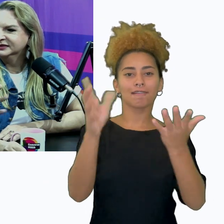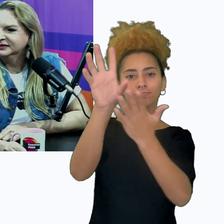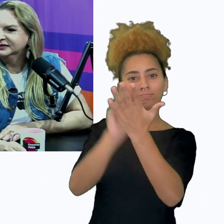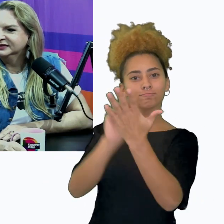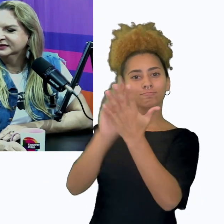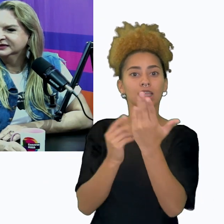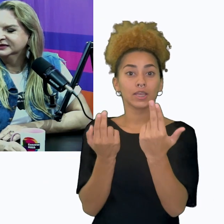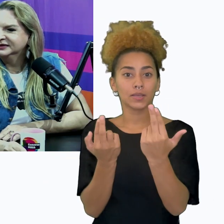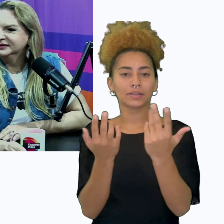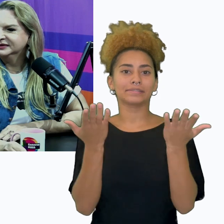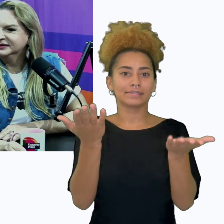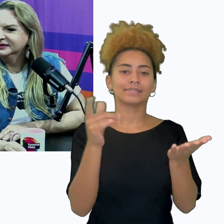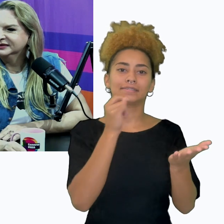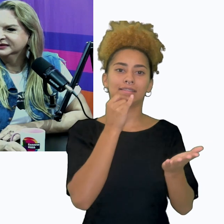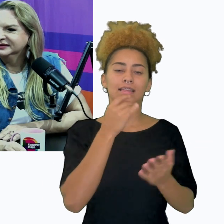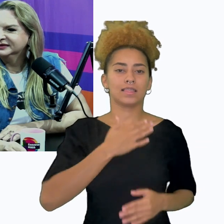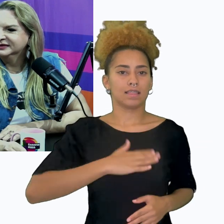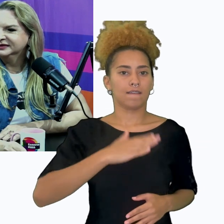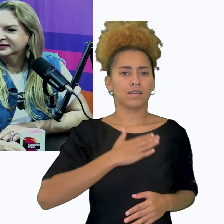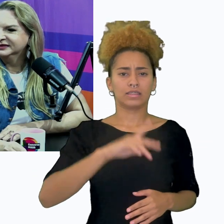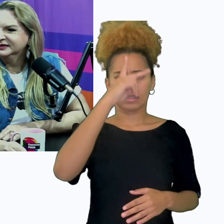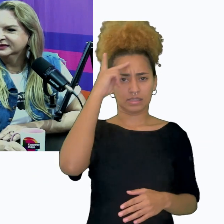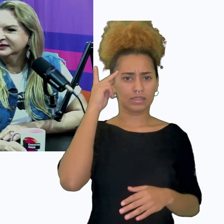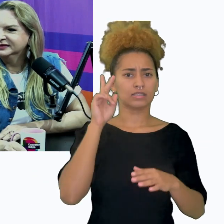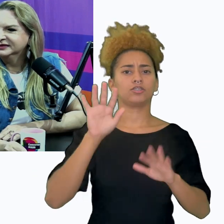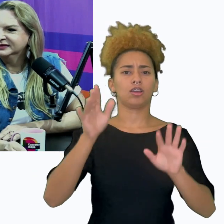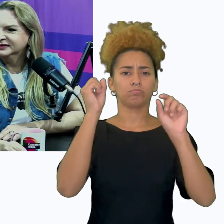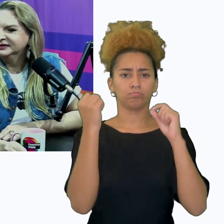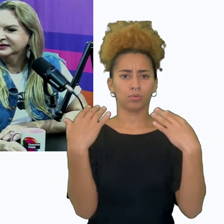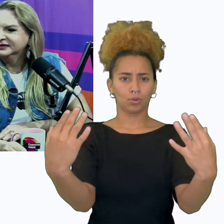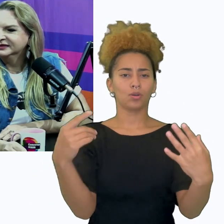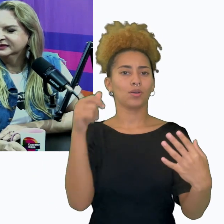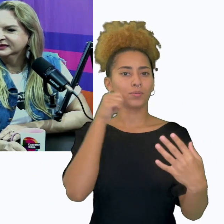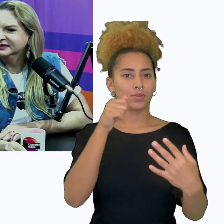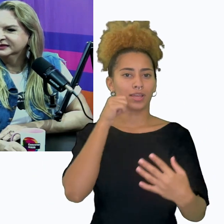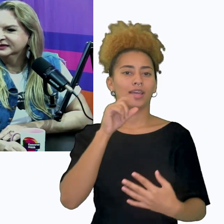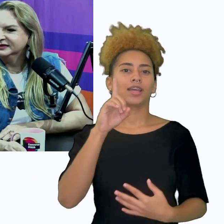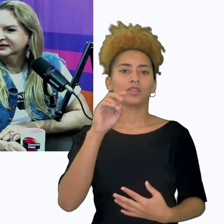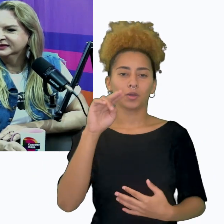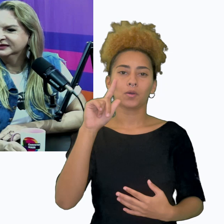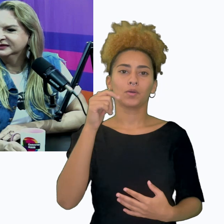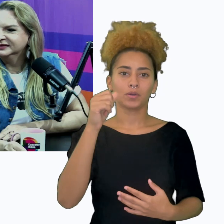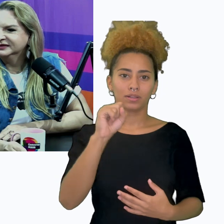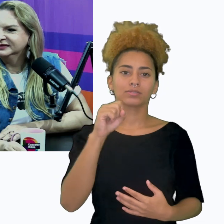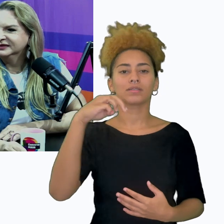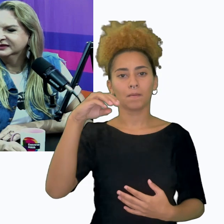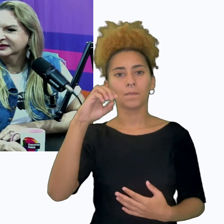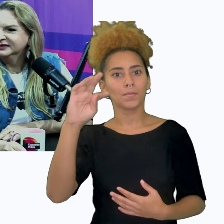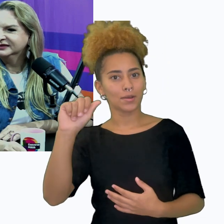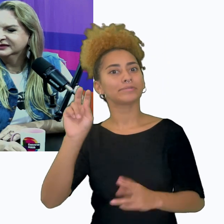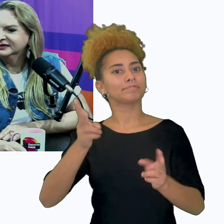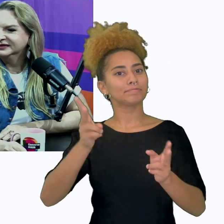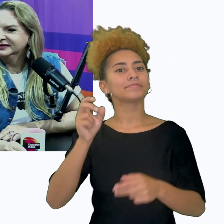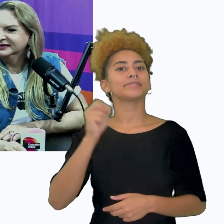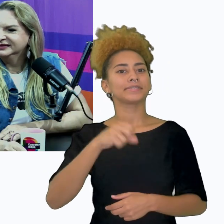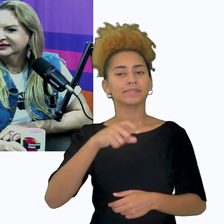entendeu? Toda gay quer ser. Então ela na hora do recreio, ela tinha uma plateia já. A Douglas já tinha, ela tá fazendo... Douglas Mota? É, o